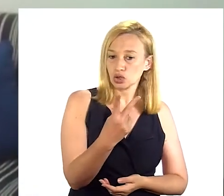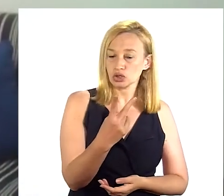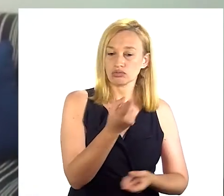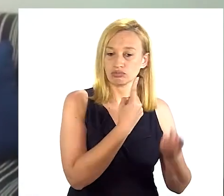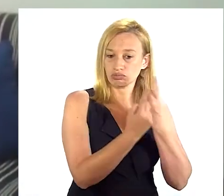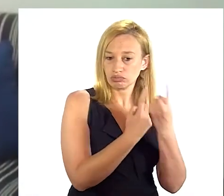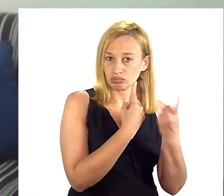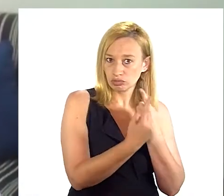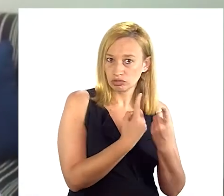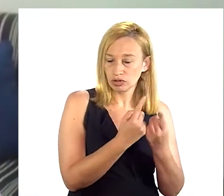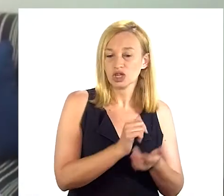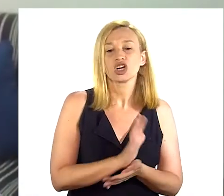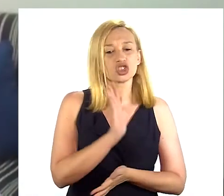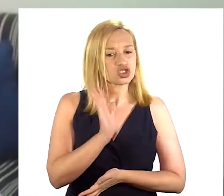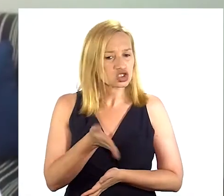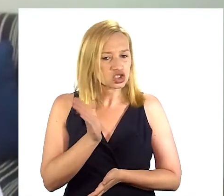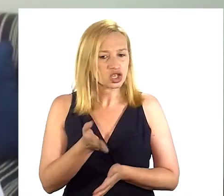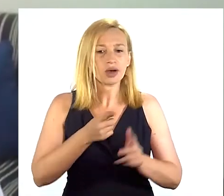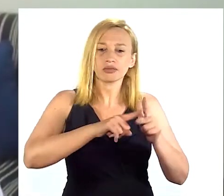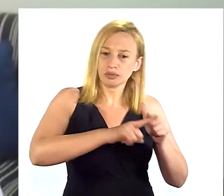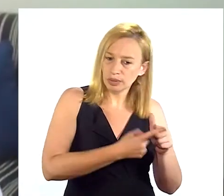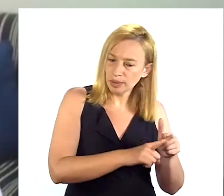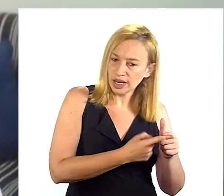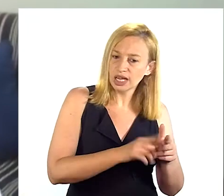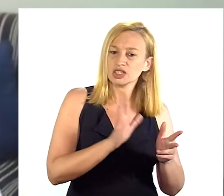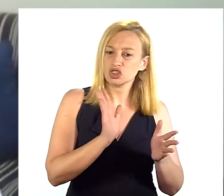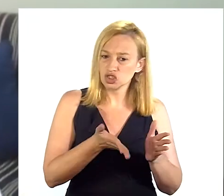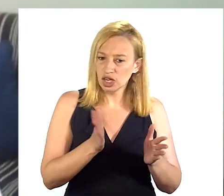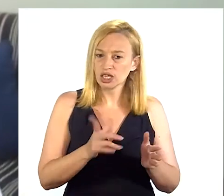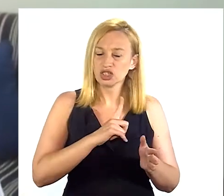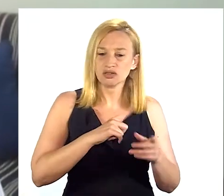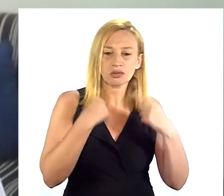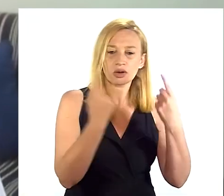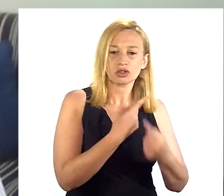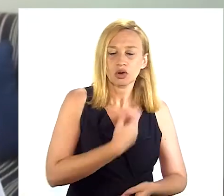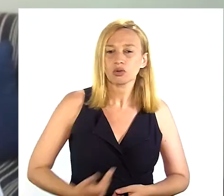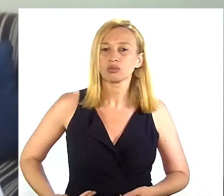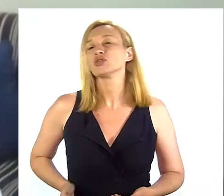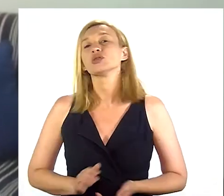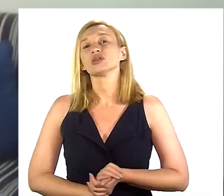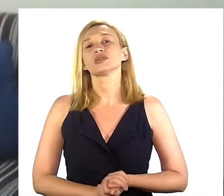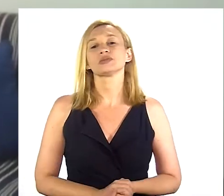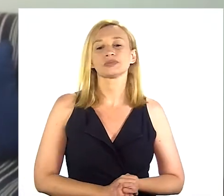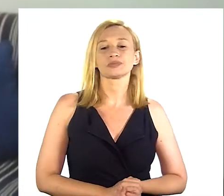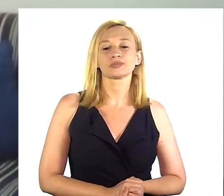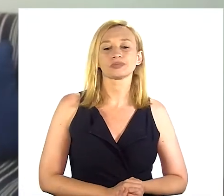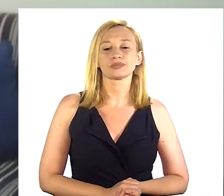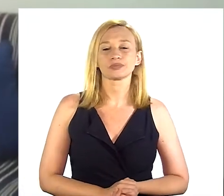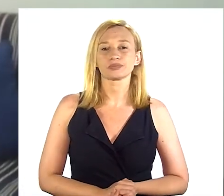por exemplo, nós temos 2 lotes de rodovias que já foram modelados e que já tivemos audiências